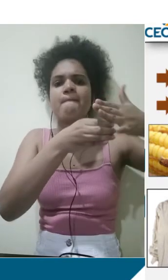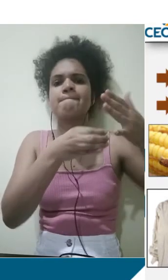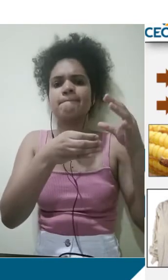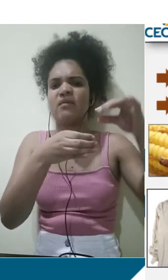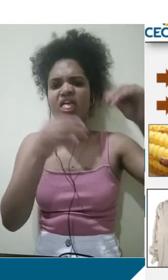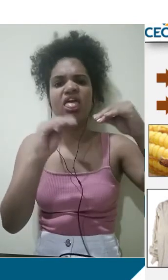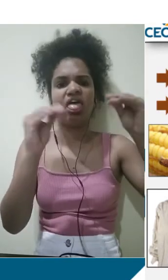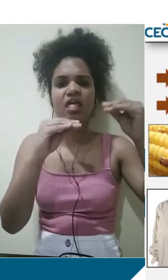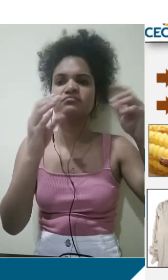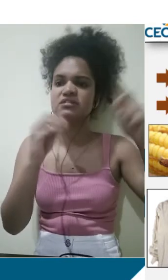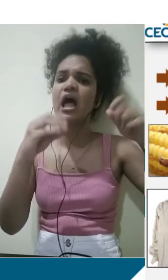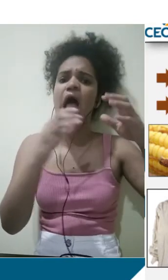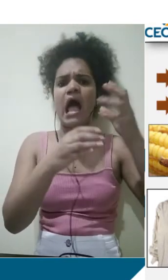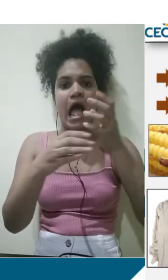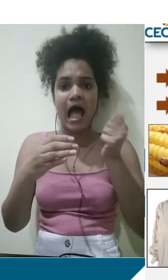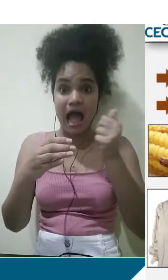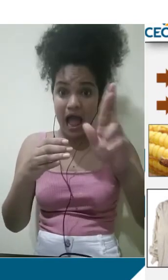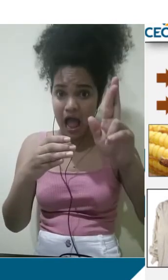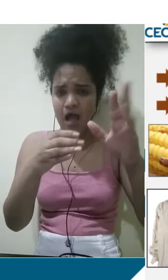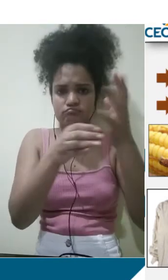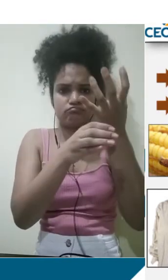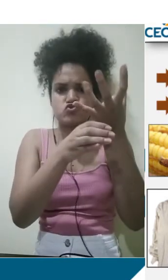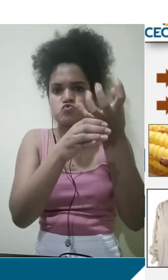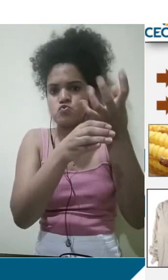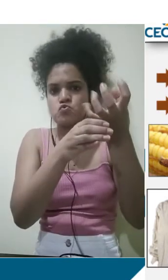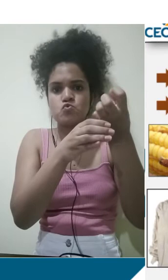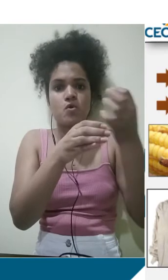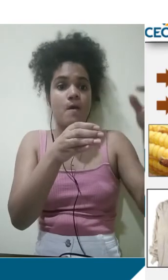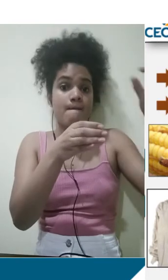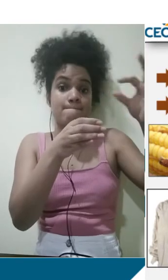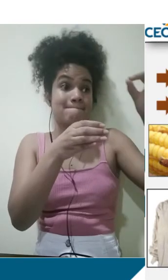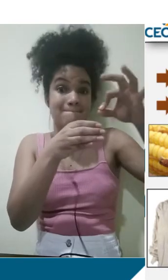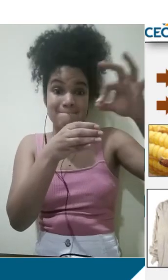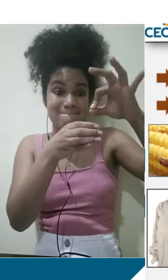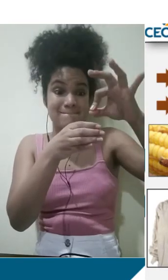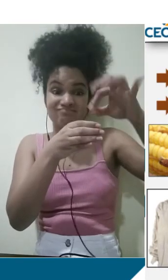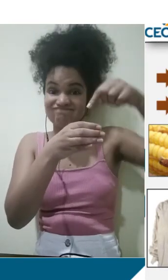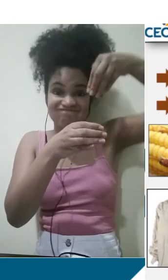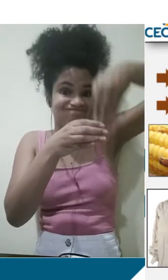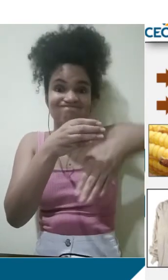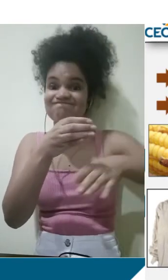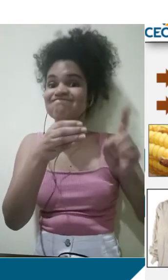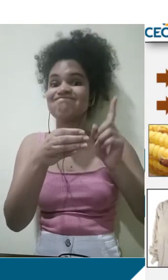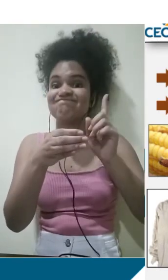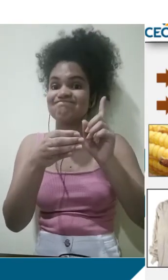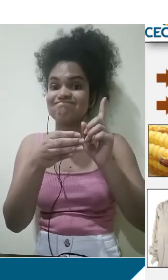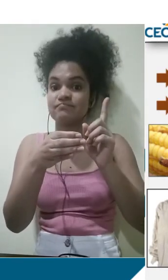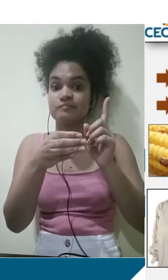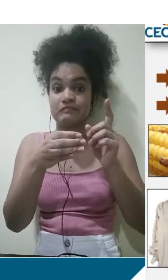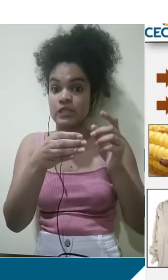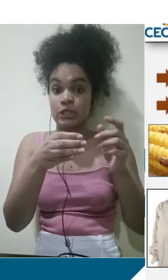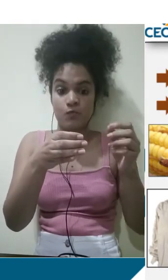exemplo, que permitiam a passagem de ar e a saída dos odores que atraíam as moscas, mas não permitiam a entrada, o acesso